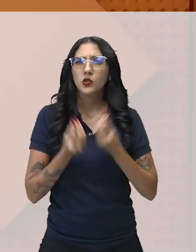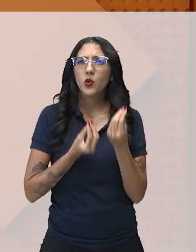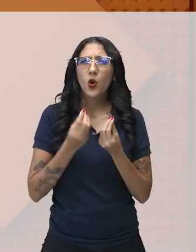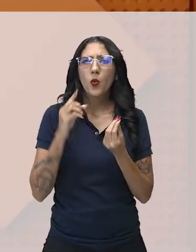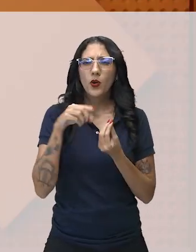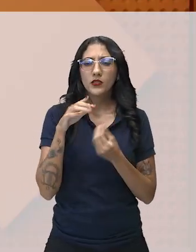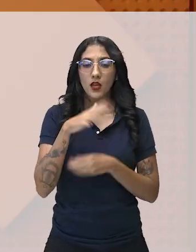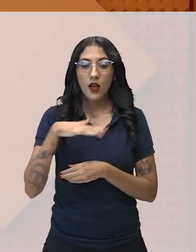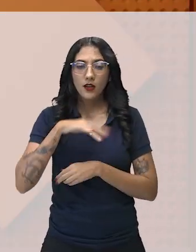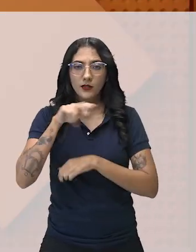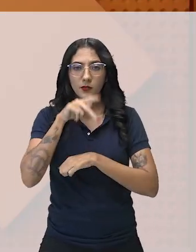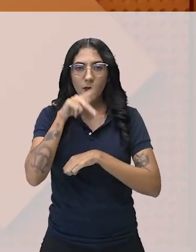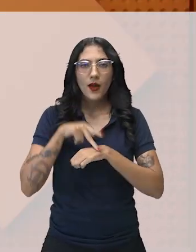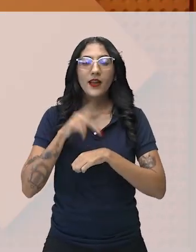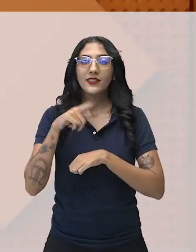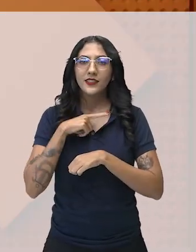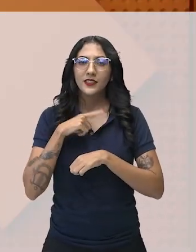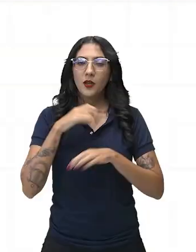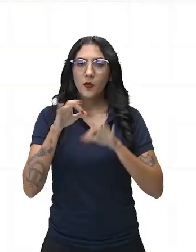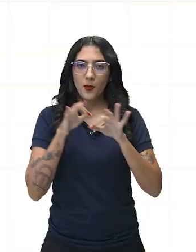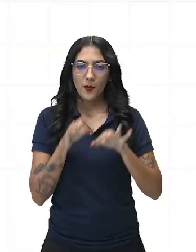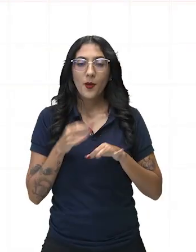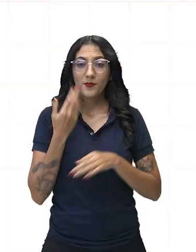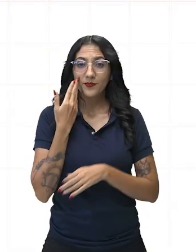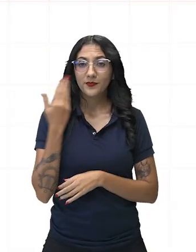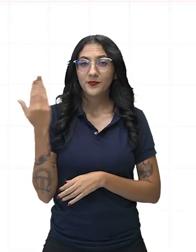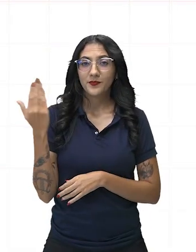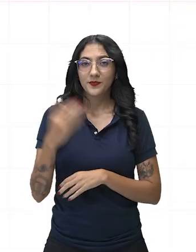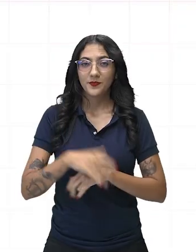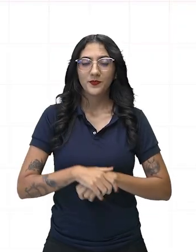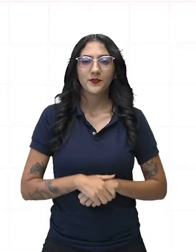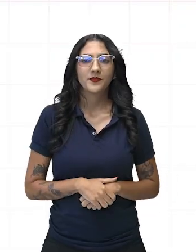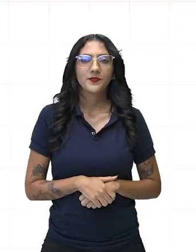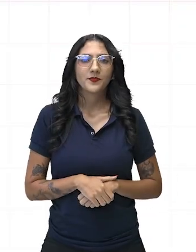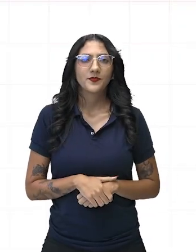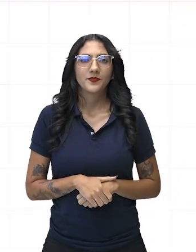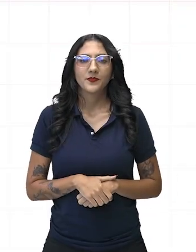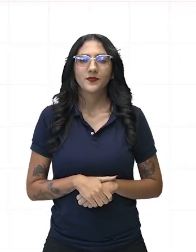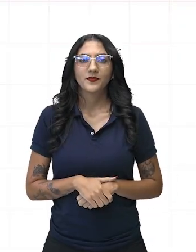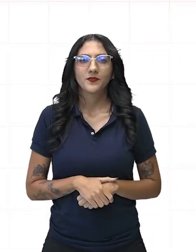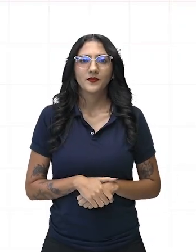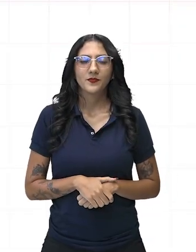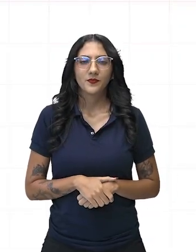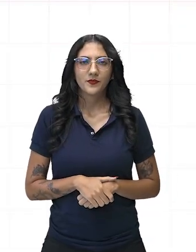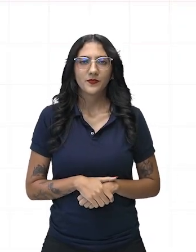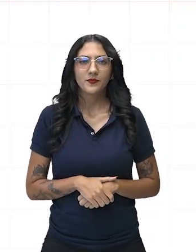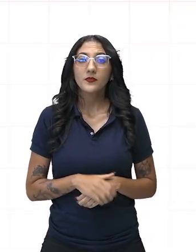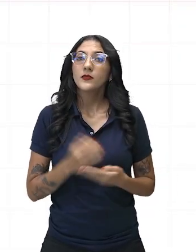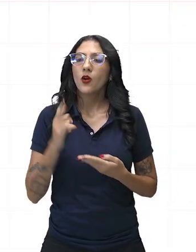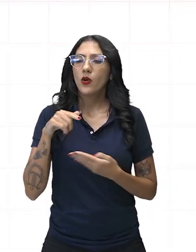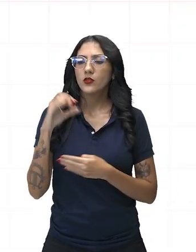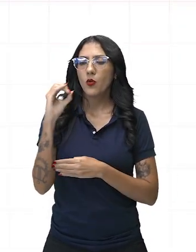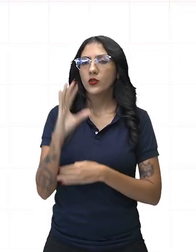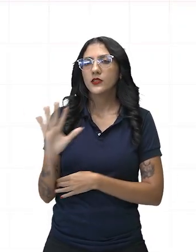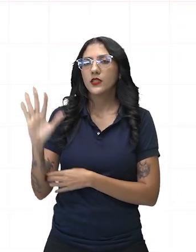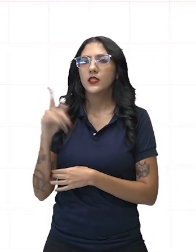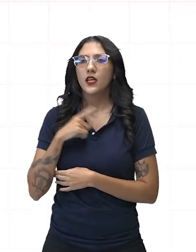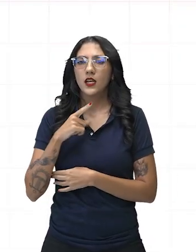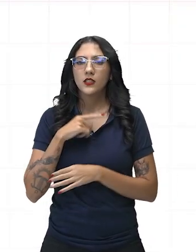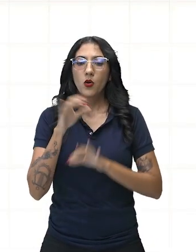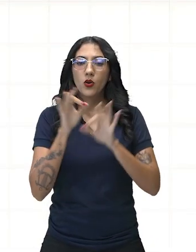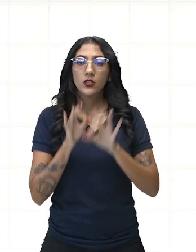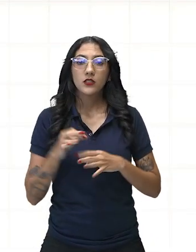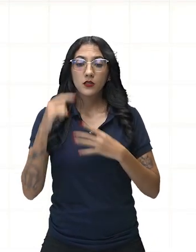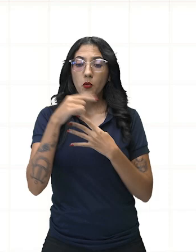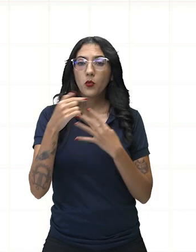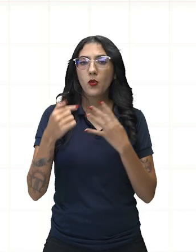este continente ele está dividido. Acompanhe aqui comigo. Bem, a Oceania ela está dividida em